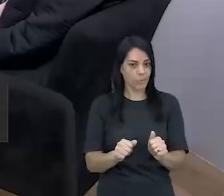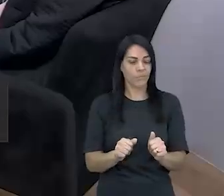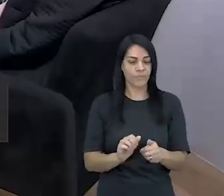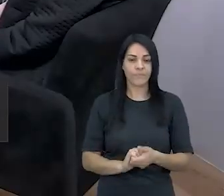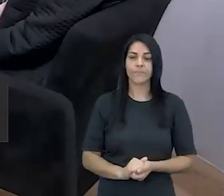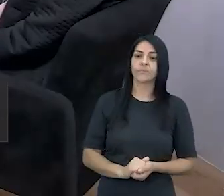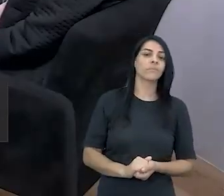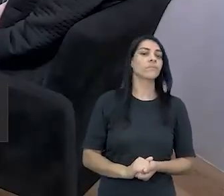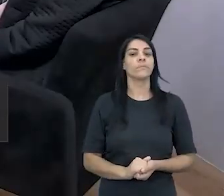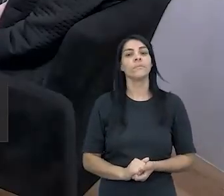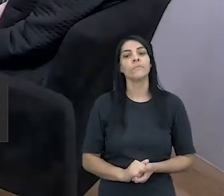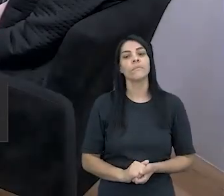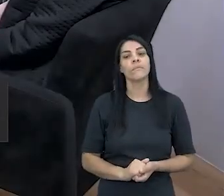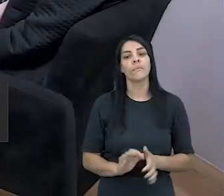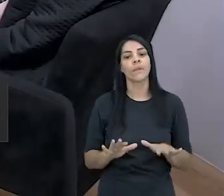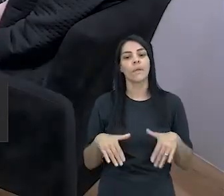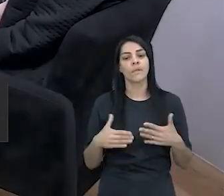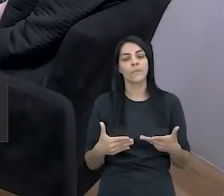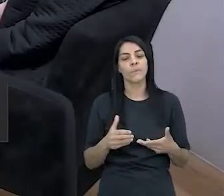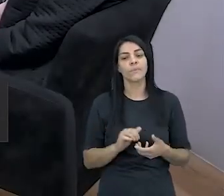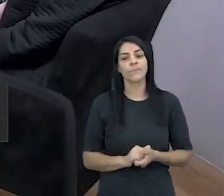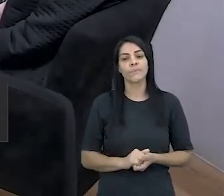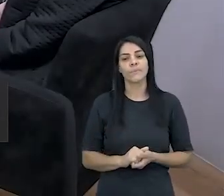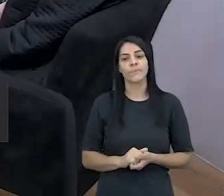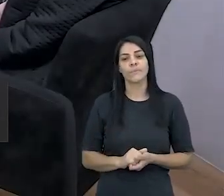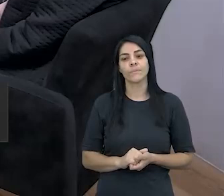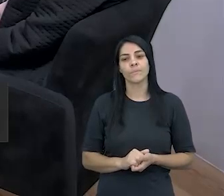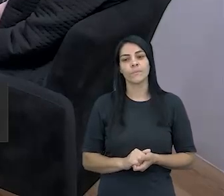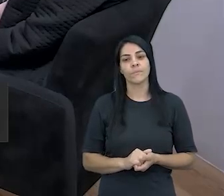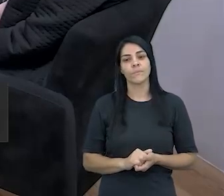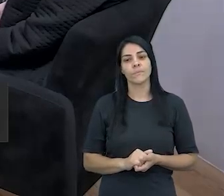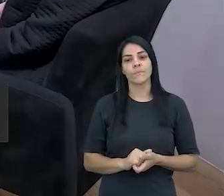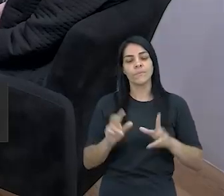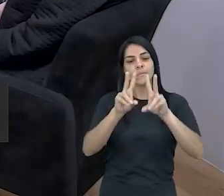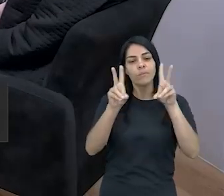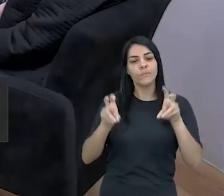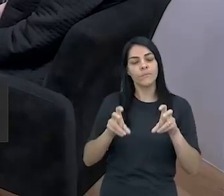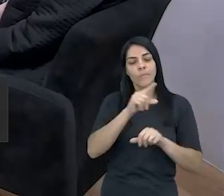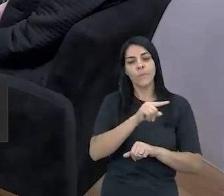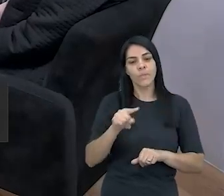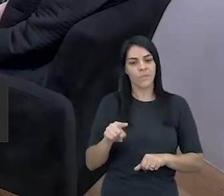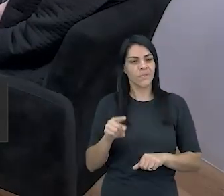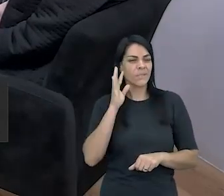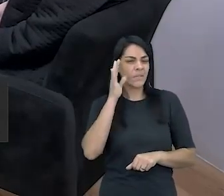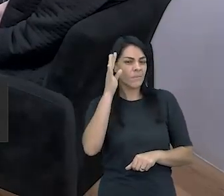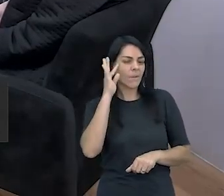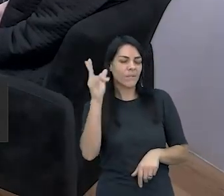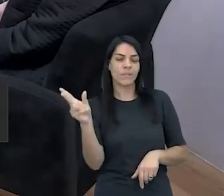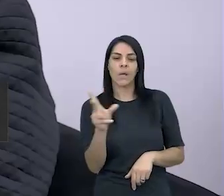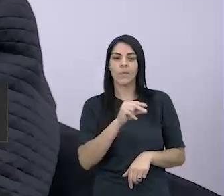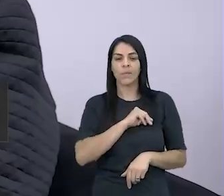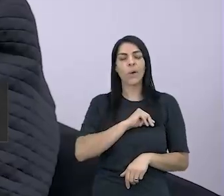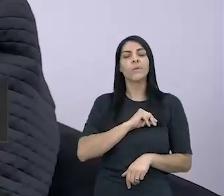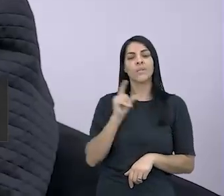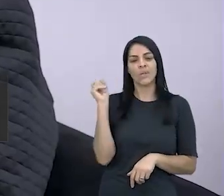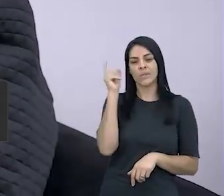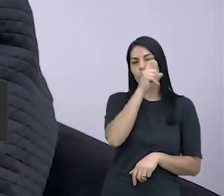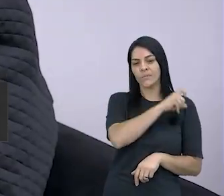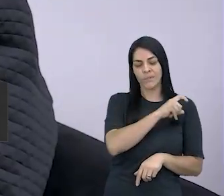Só um ponto aí, Vi. É a questão, vocês devem estar imaginando, nossa, mas é muito